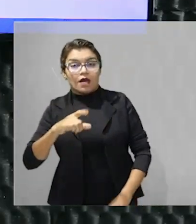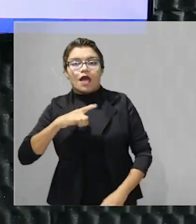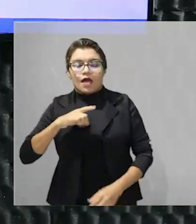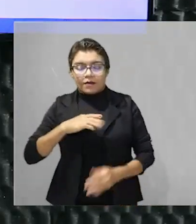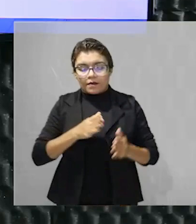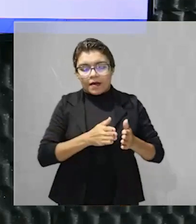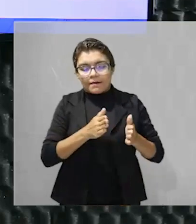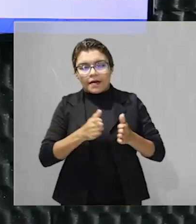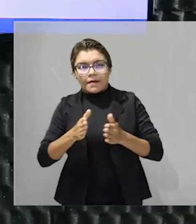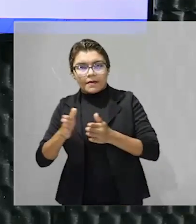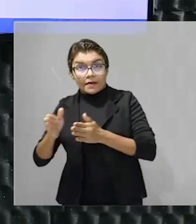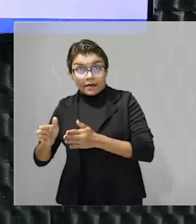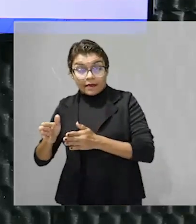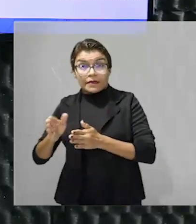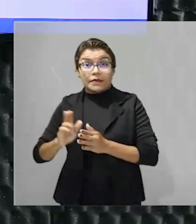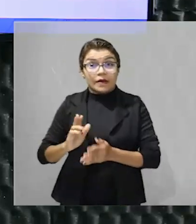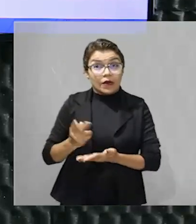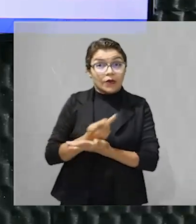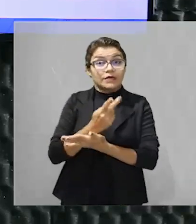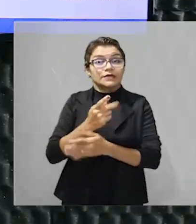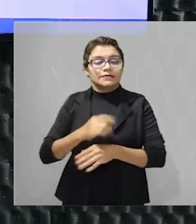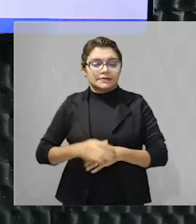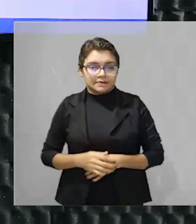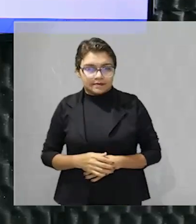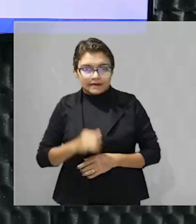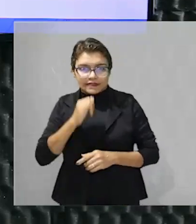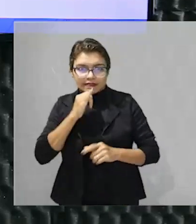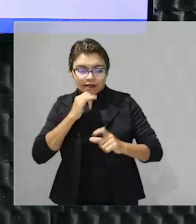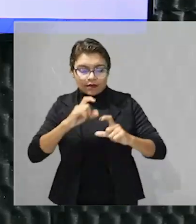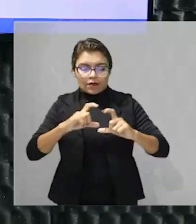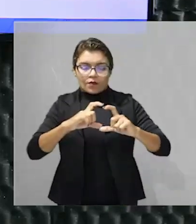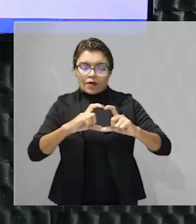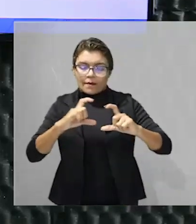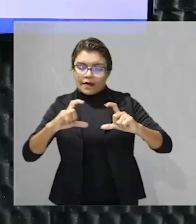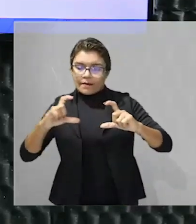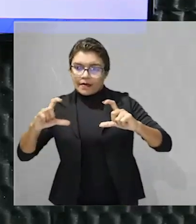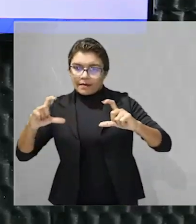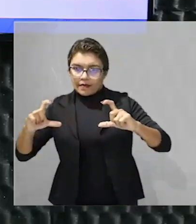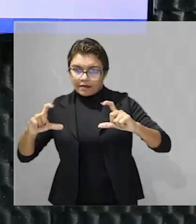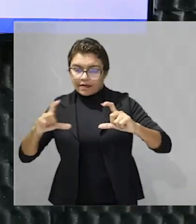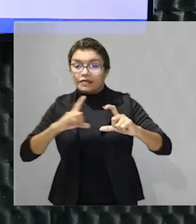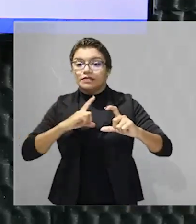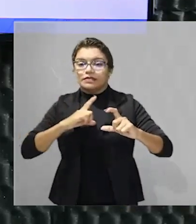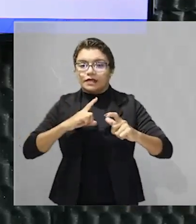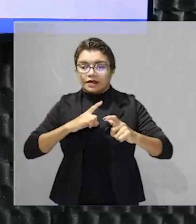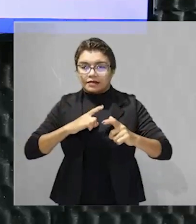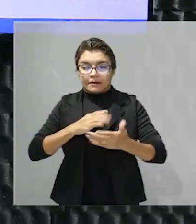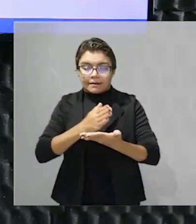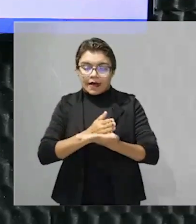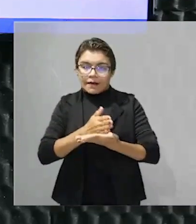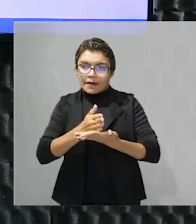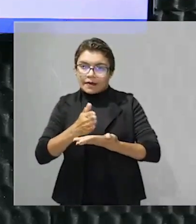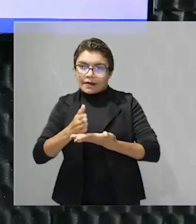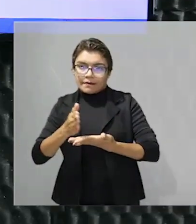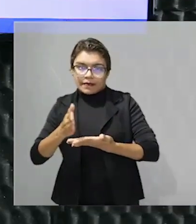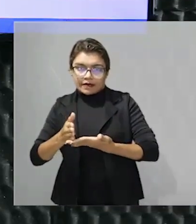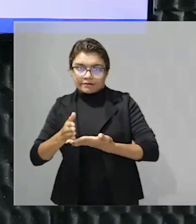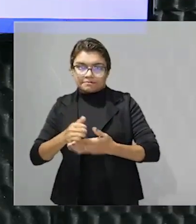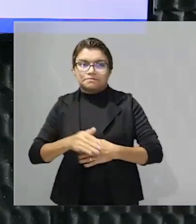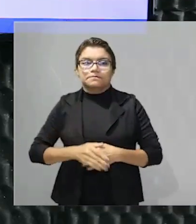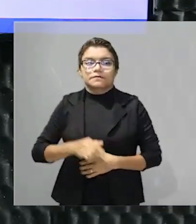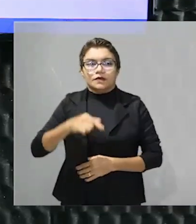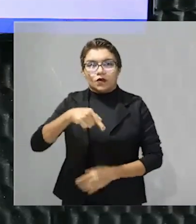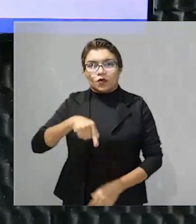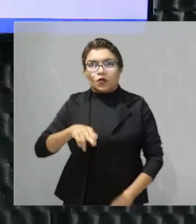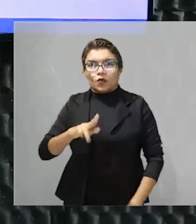daqueles atos que aparecem. O quadrinho é tipicamente dividido em quadros, frames seria essa